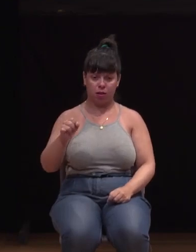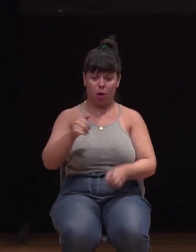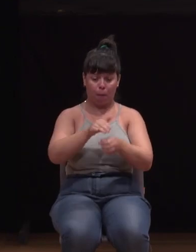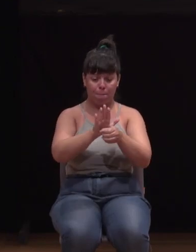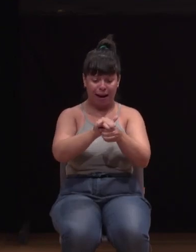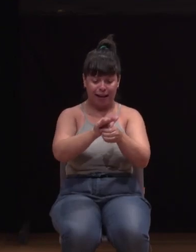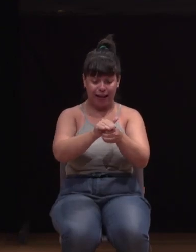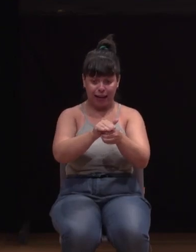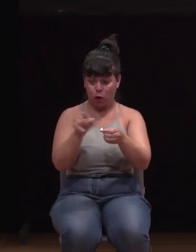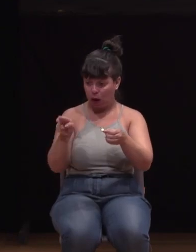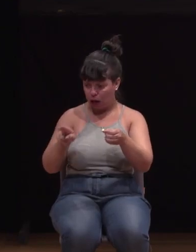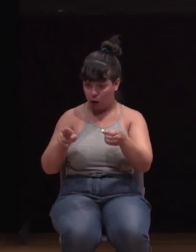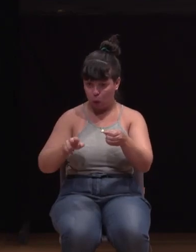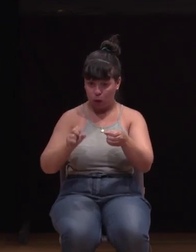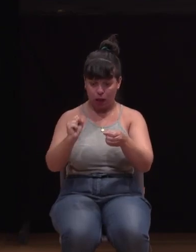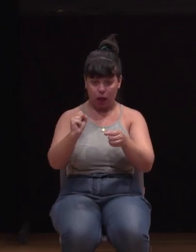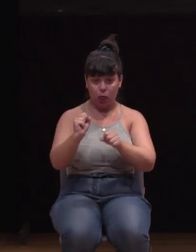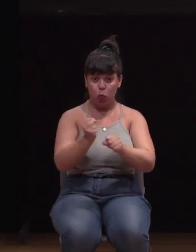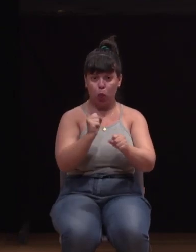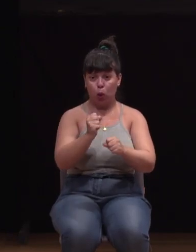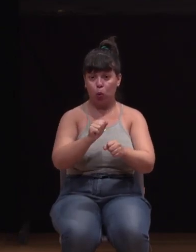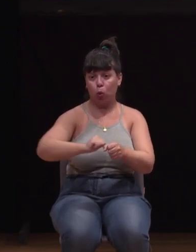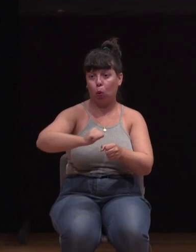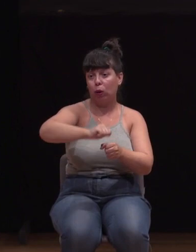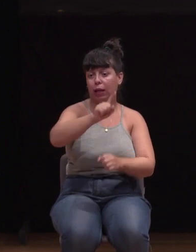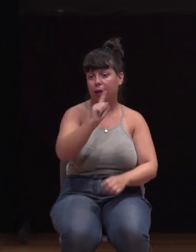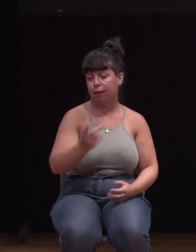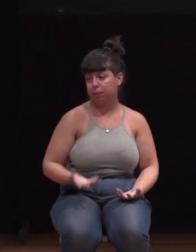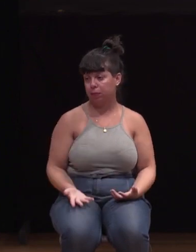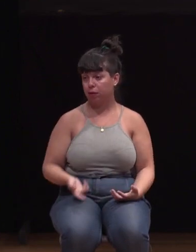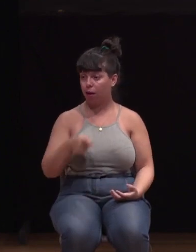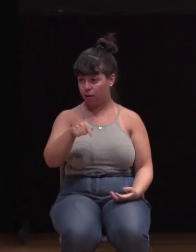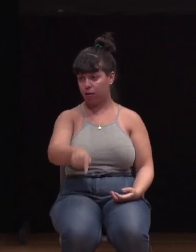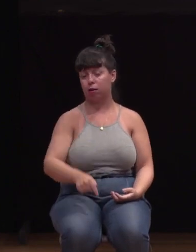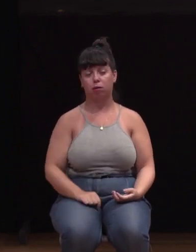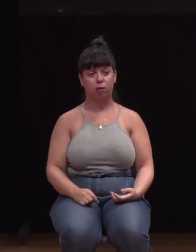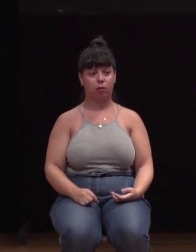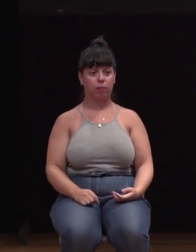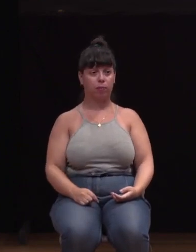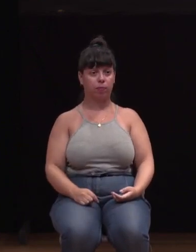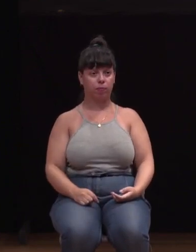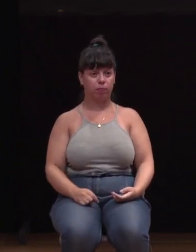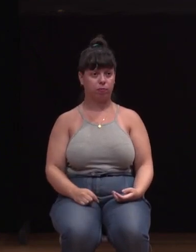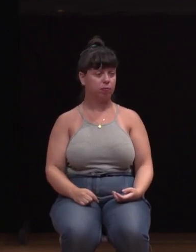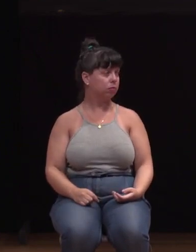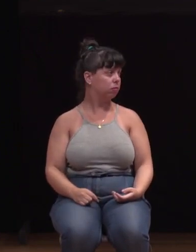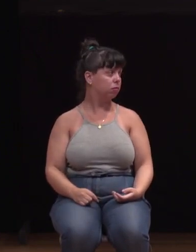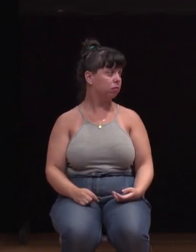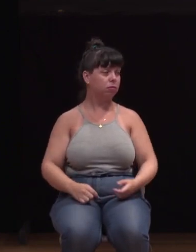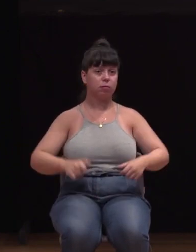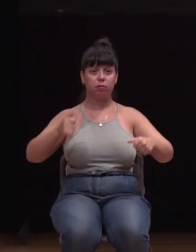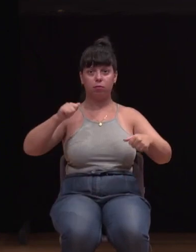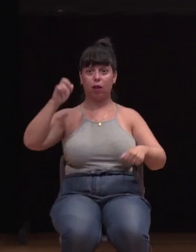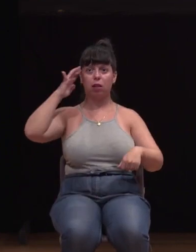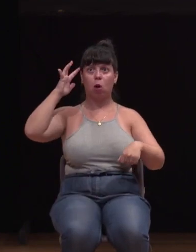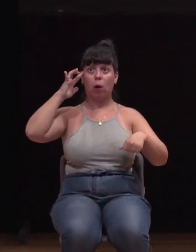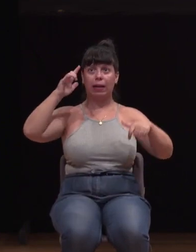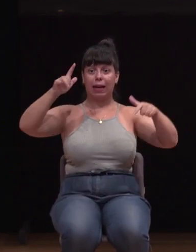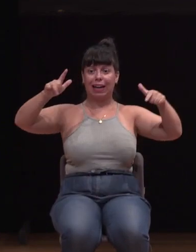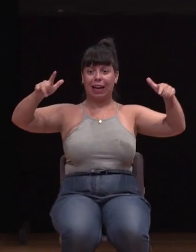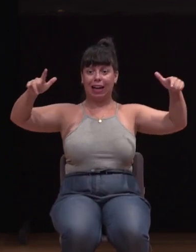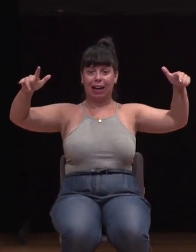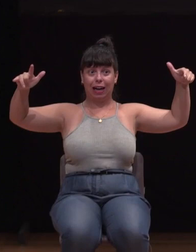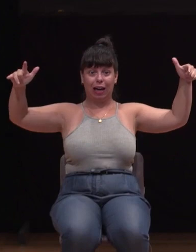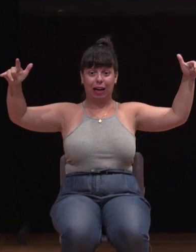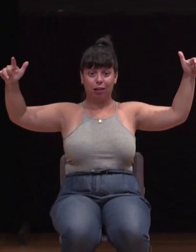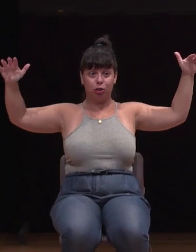ele usa. É isso que eu acho que está colocado. Sair dessa macro produção teórica, essa grande